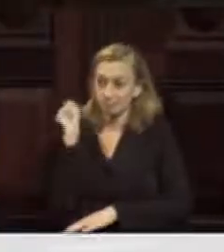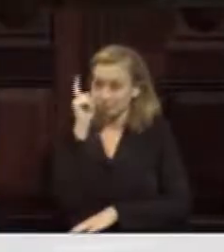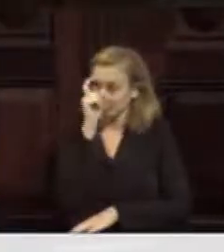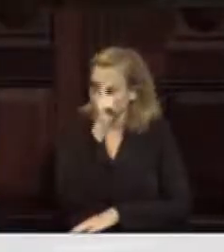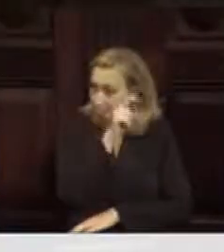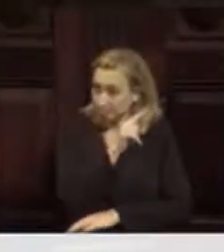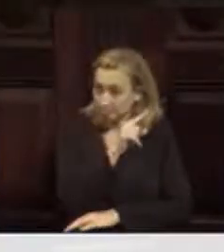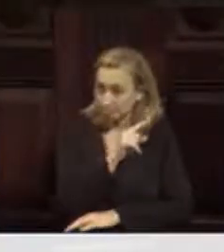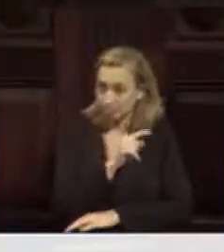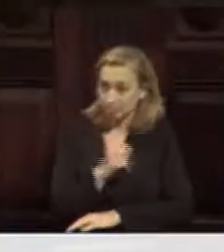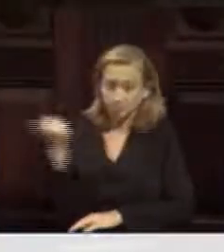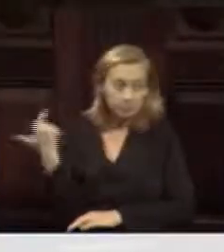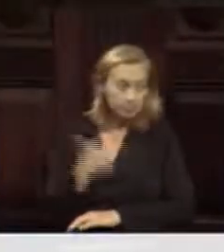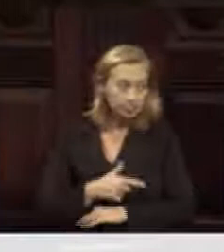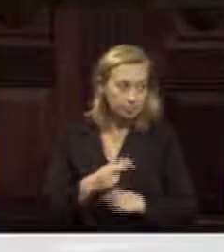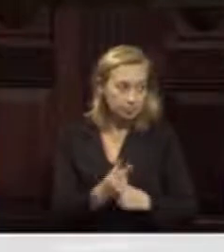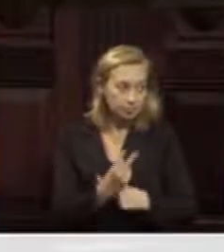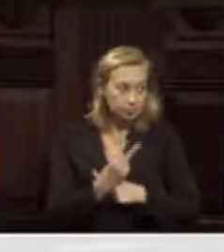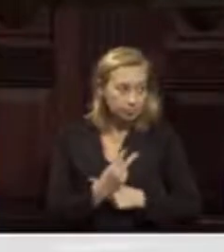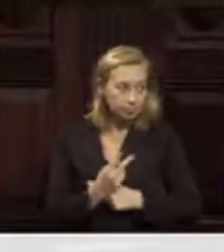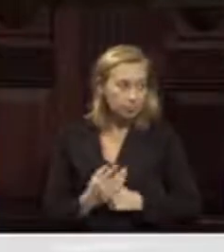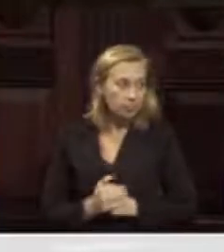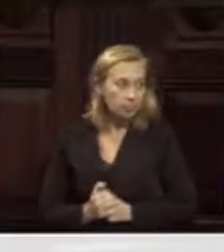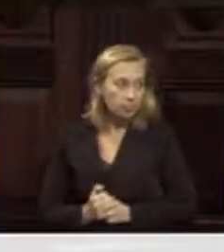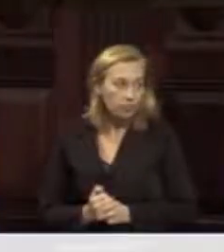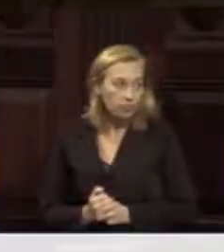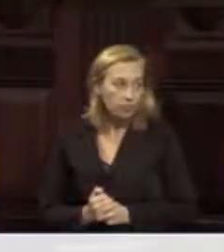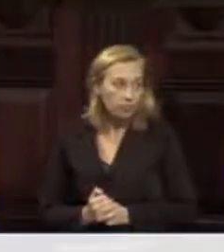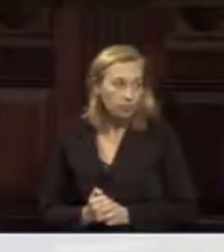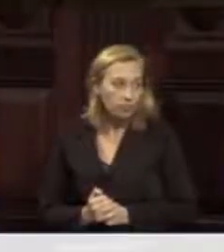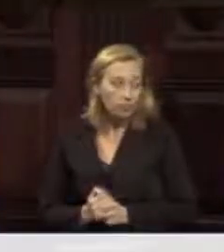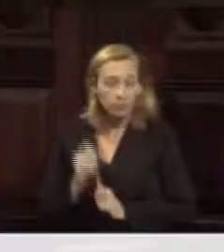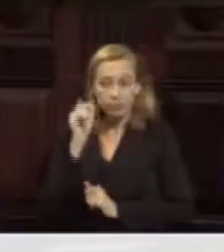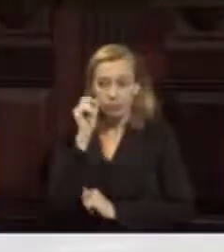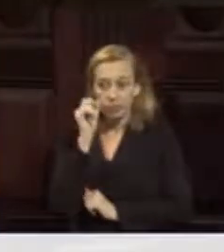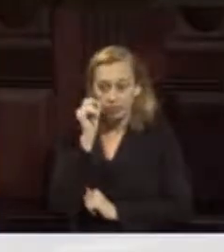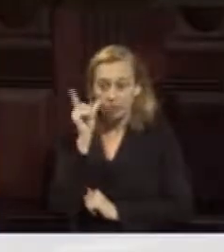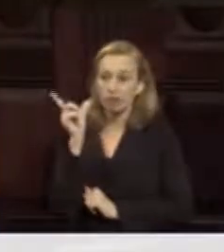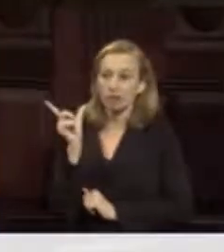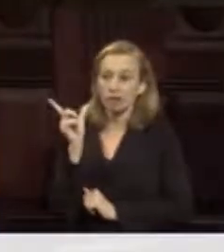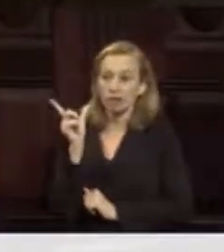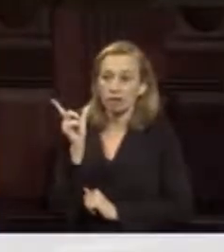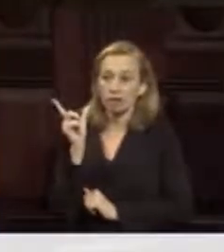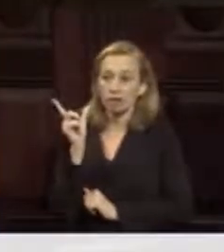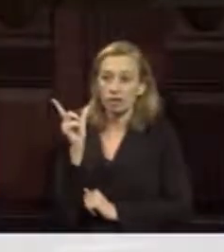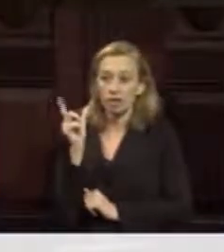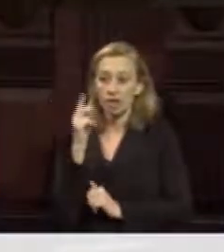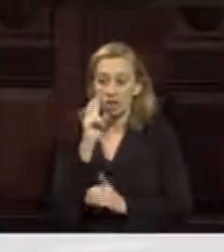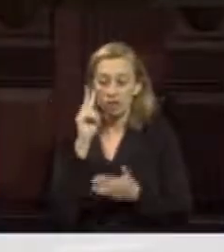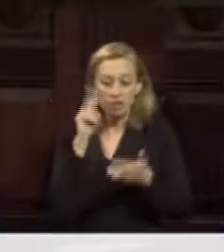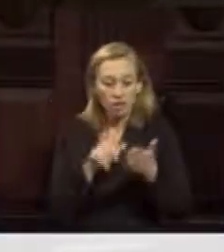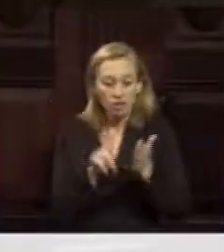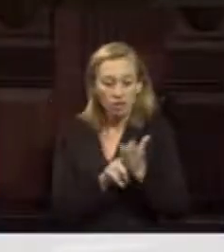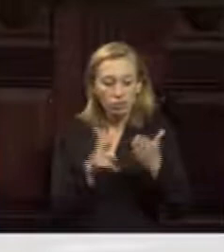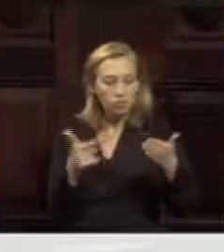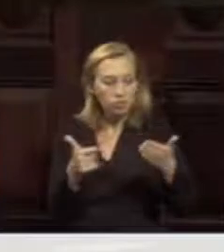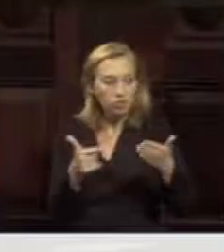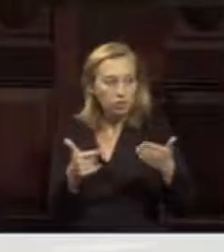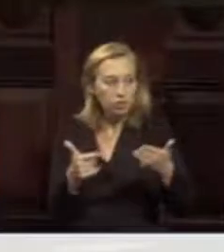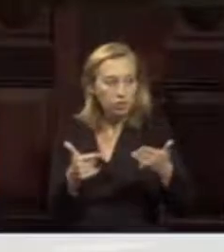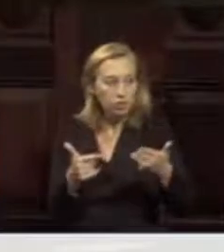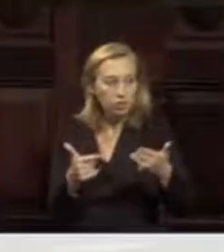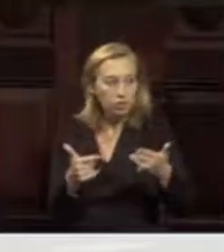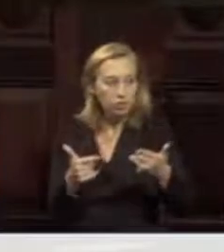que tratar o empréstimo foi acordar e verificar nos jornais que o Rio de